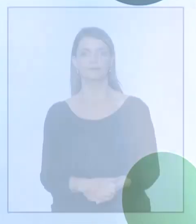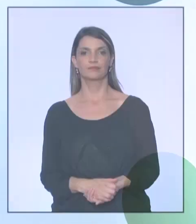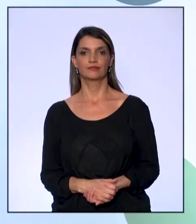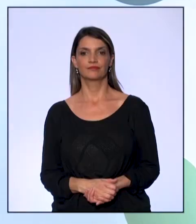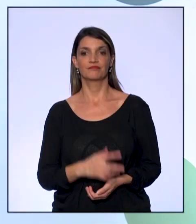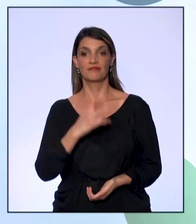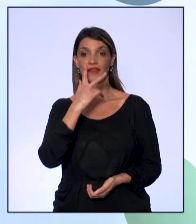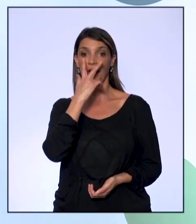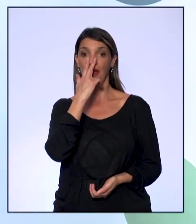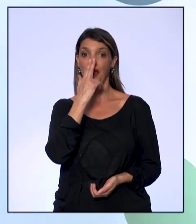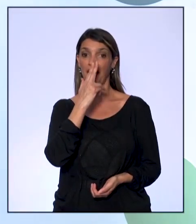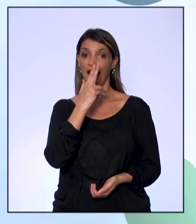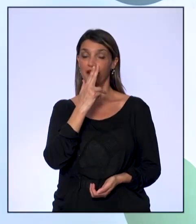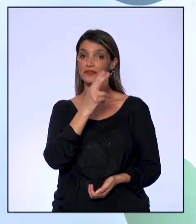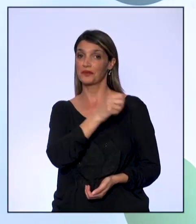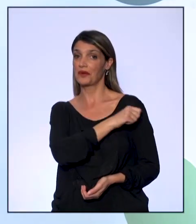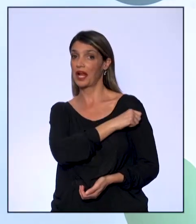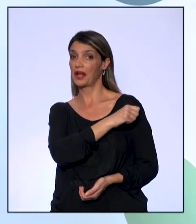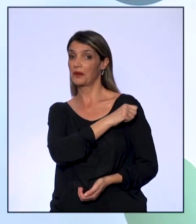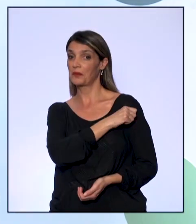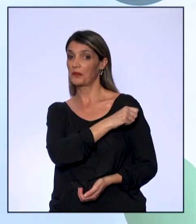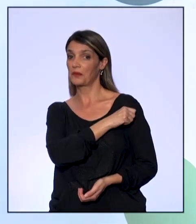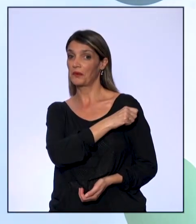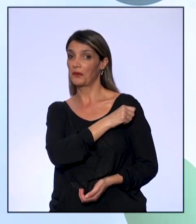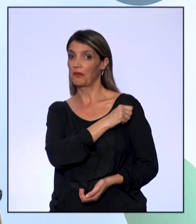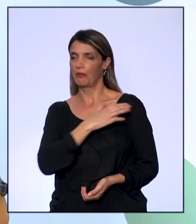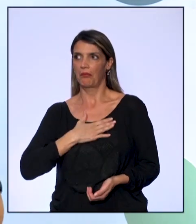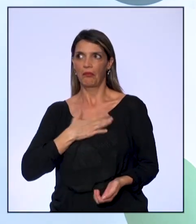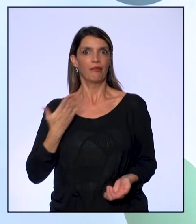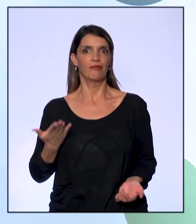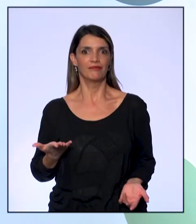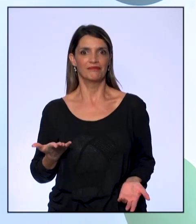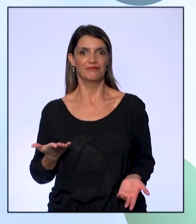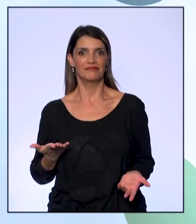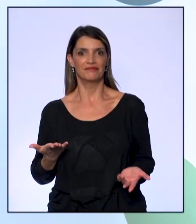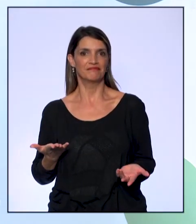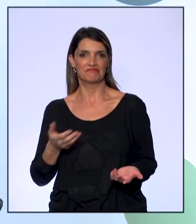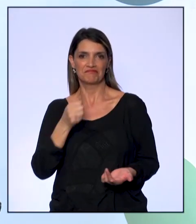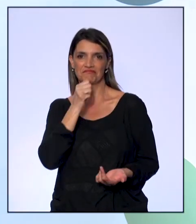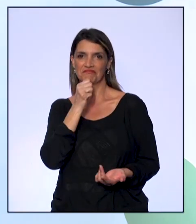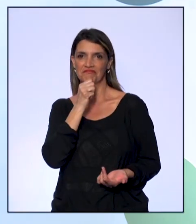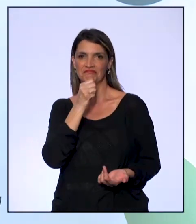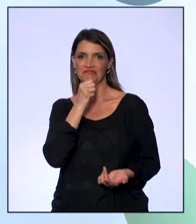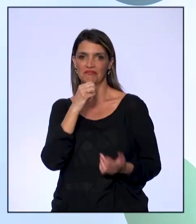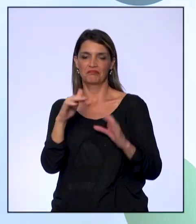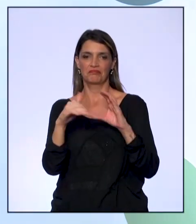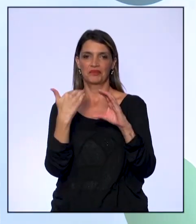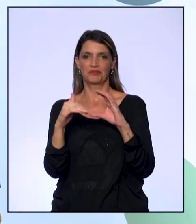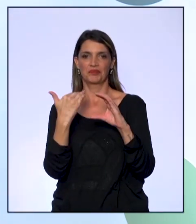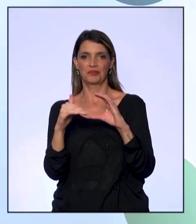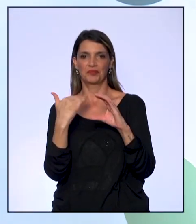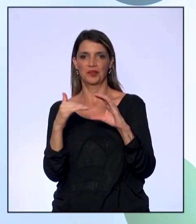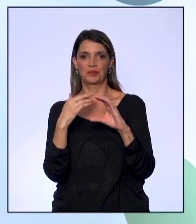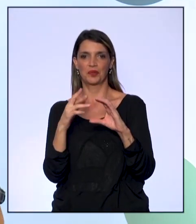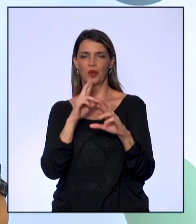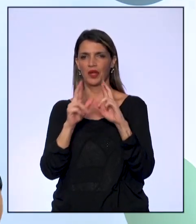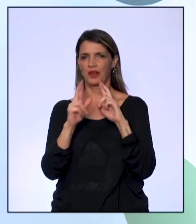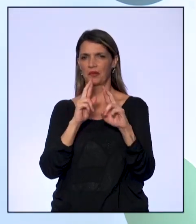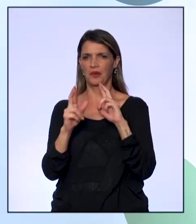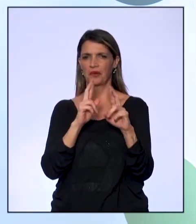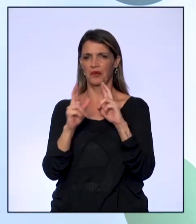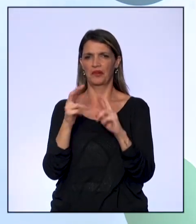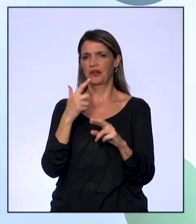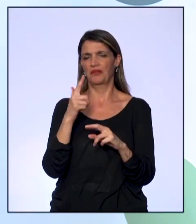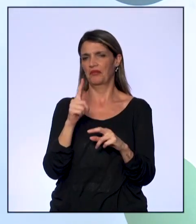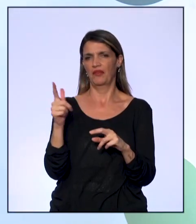e eu acho que nós pegamos os alunos muito de surpresa né então ainda não se localizaram na respostas eu